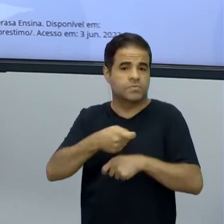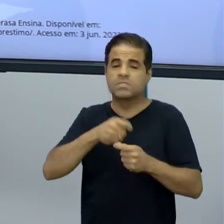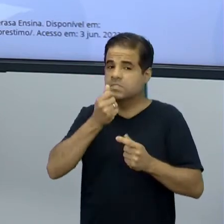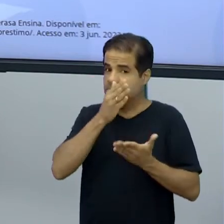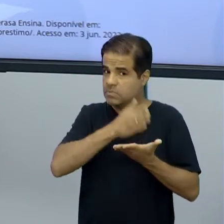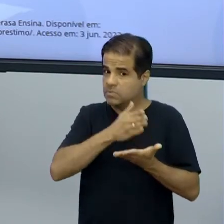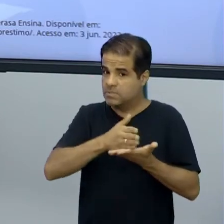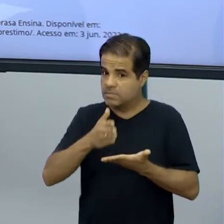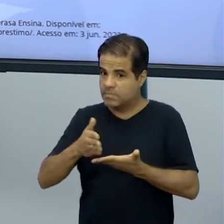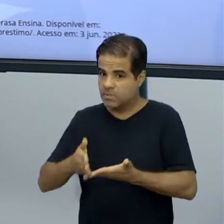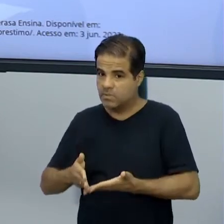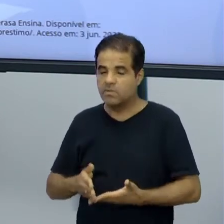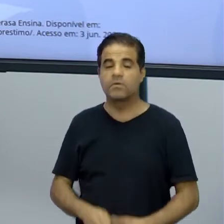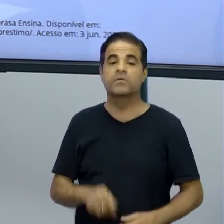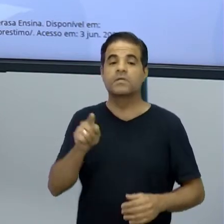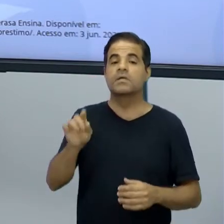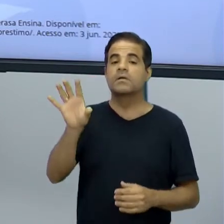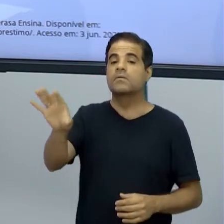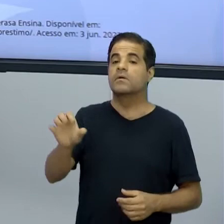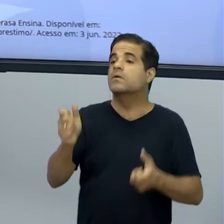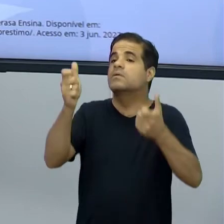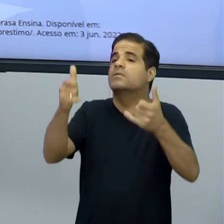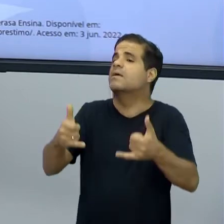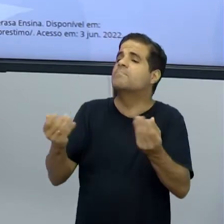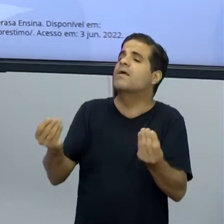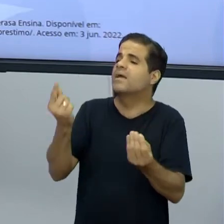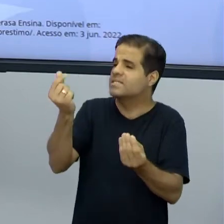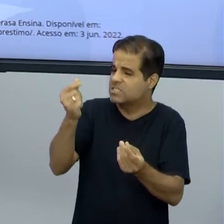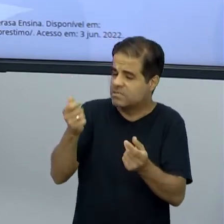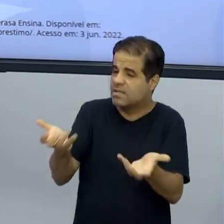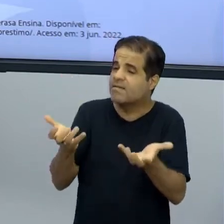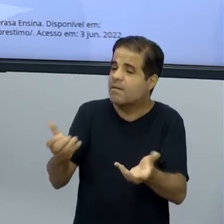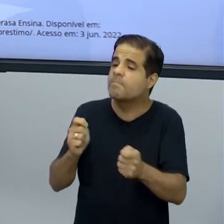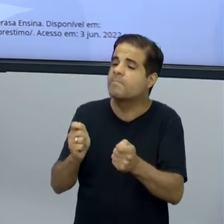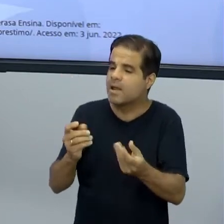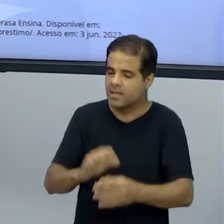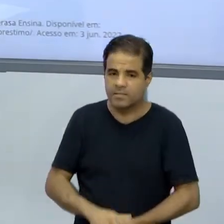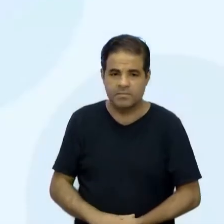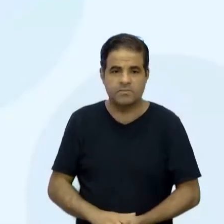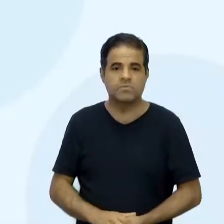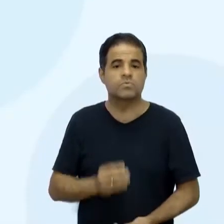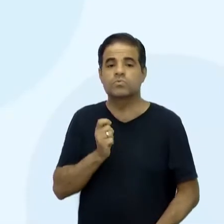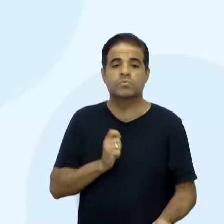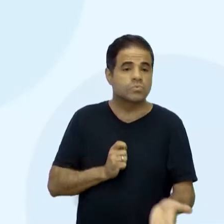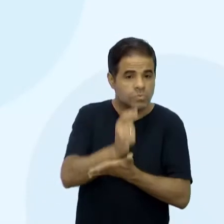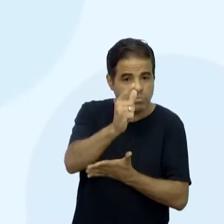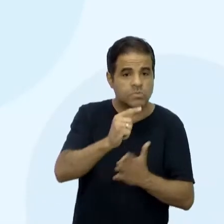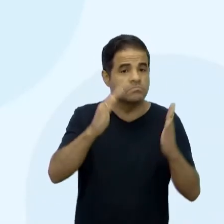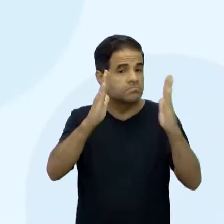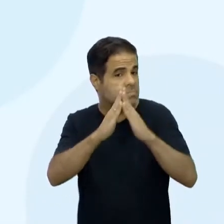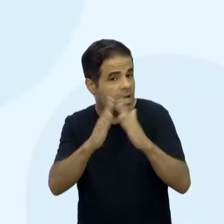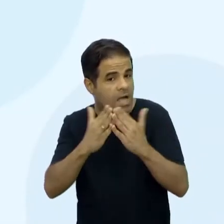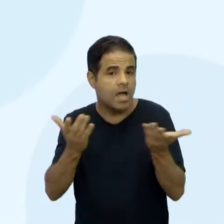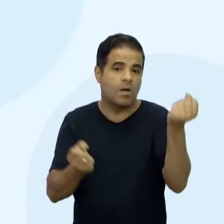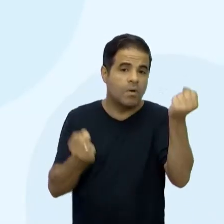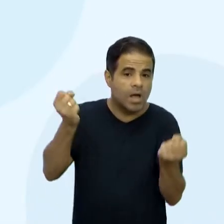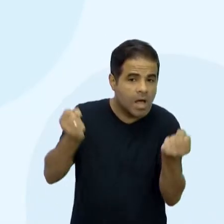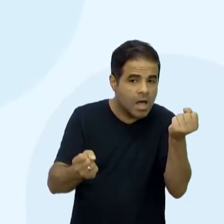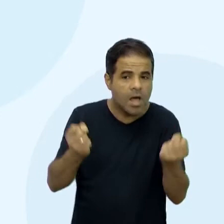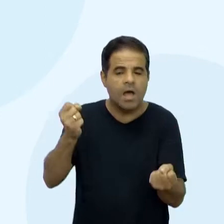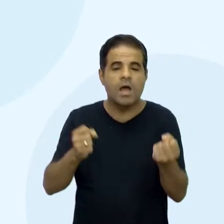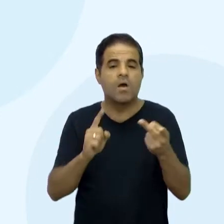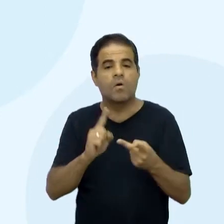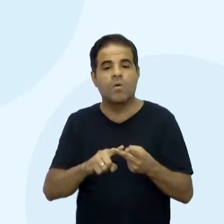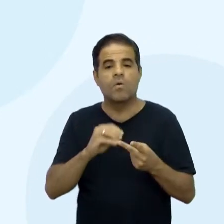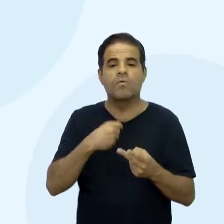não. O financiamento você tem que dizer para que você quer o dinheiro. Como comprar um imóvel, um carro